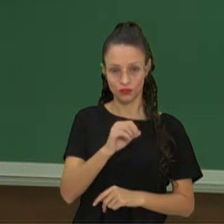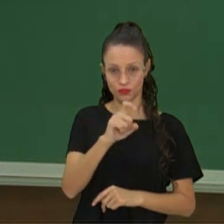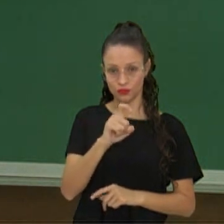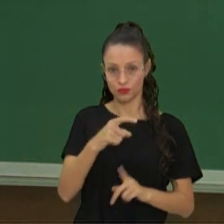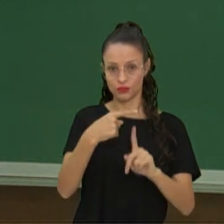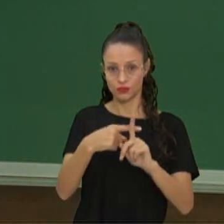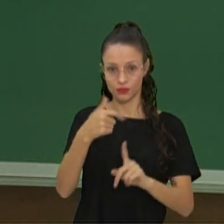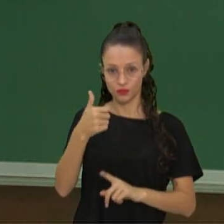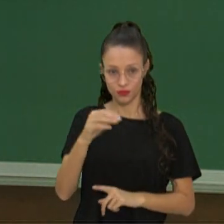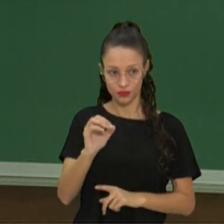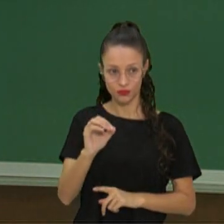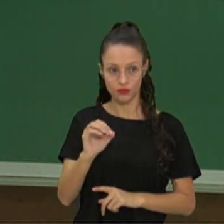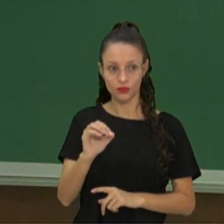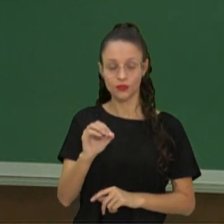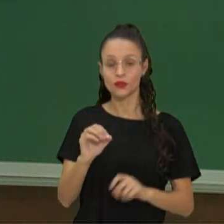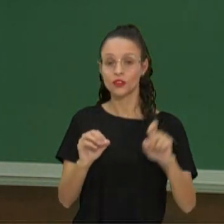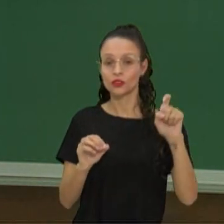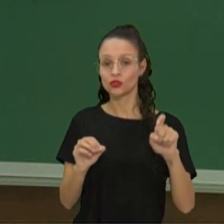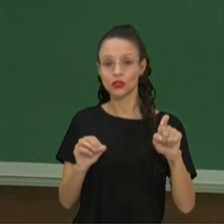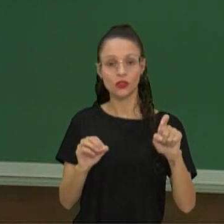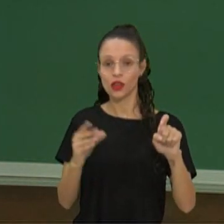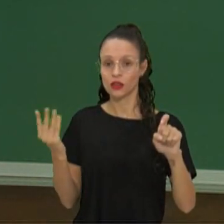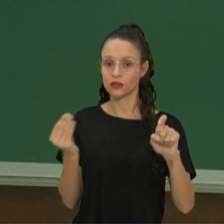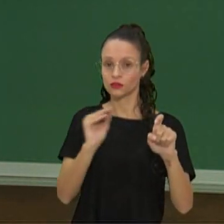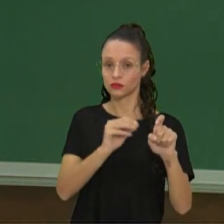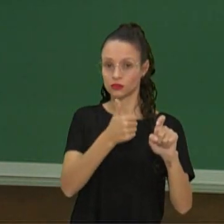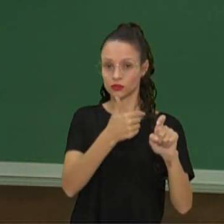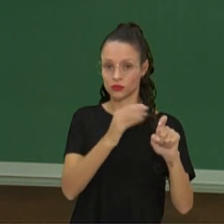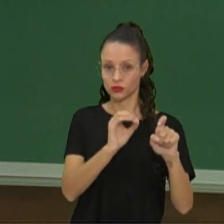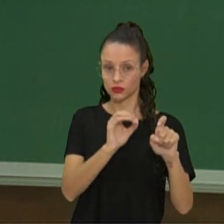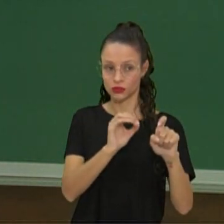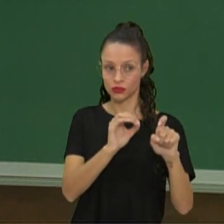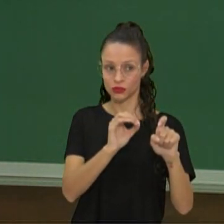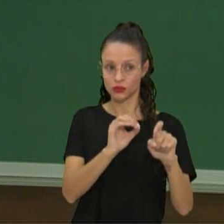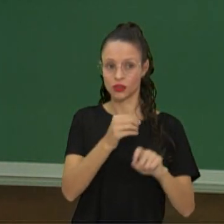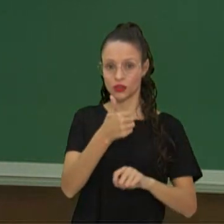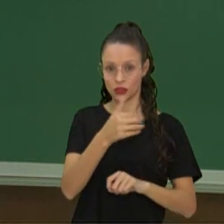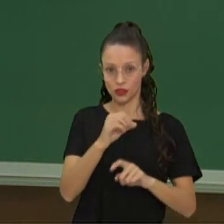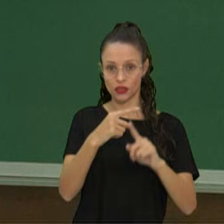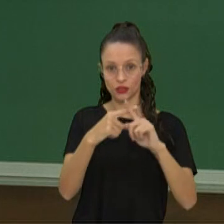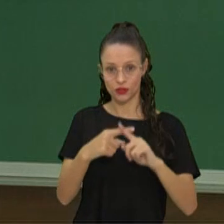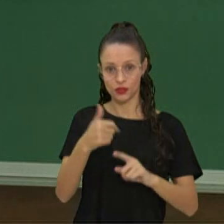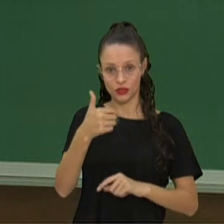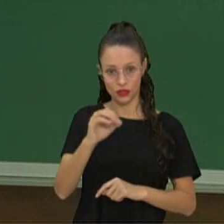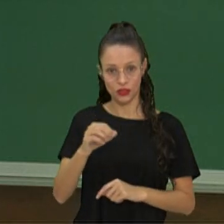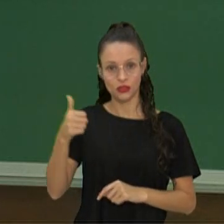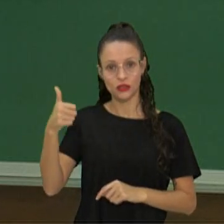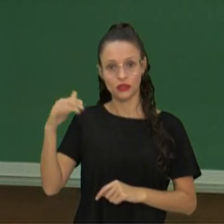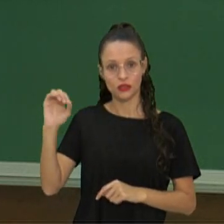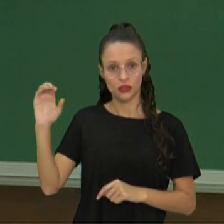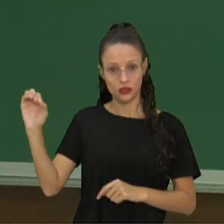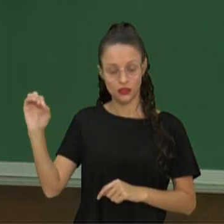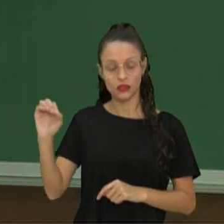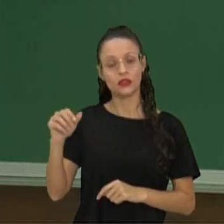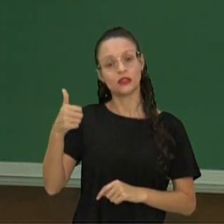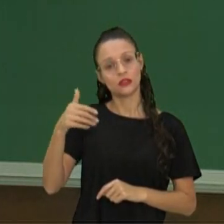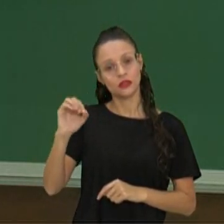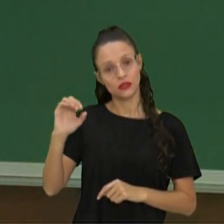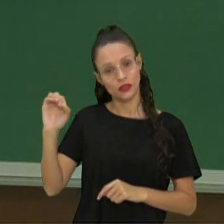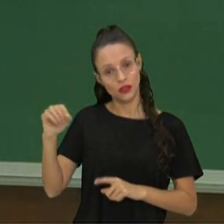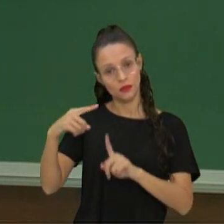10. Então, no lugar do x eu vou pôr o 10 metros que foi pedido. 10 vezes 10 é 100 e 100 mais